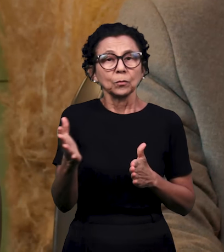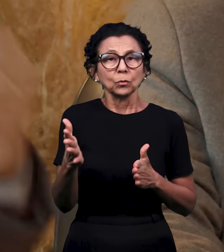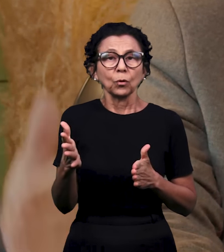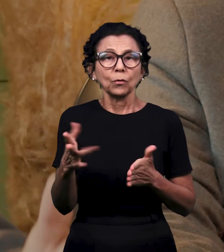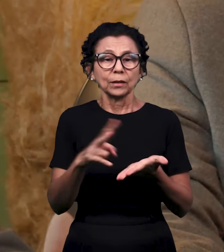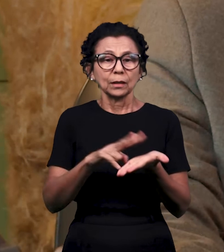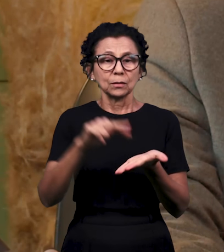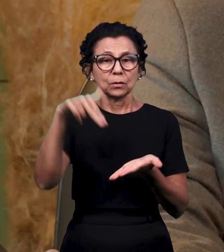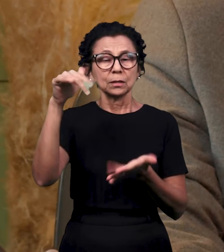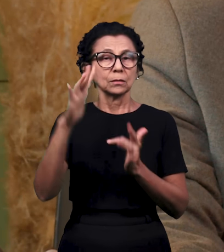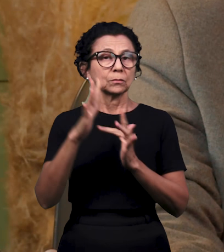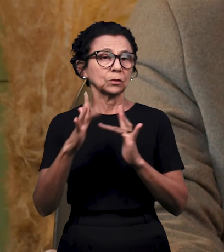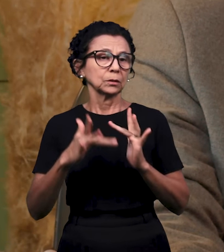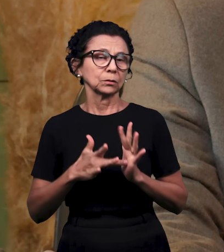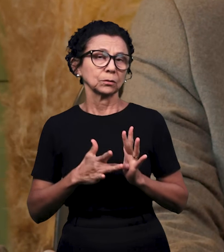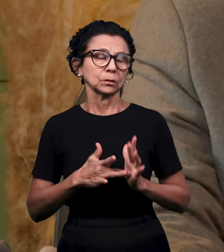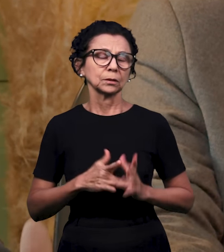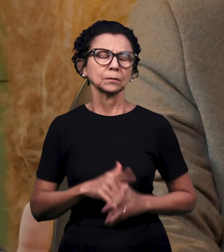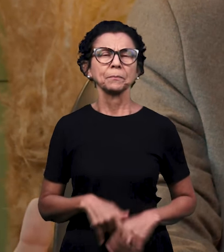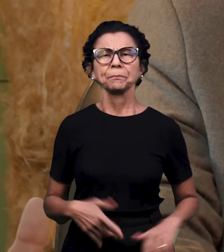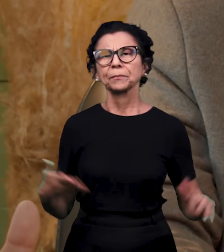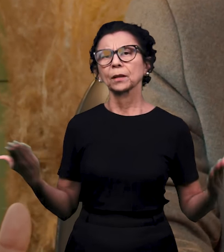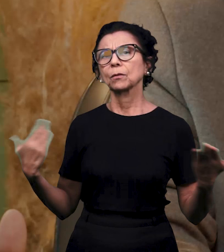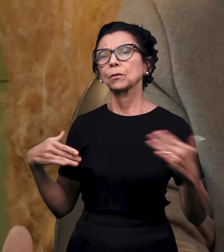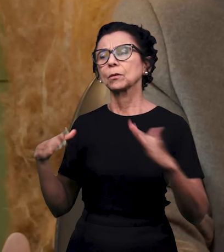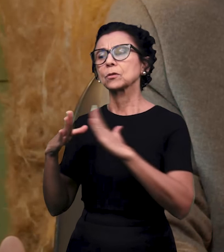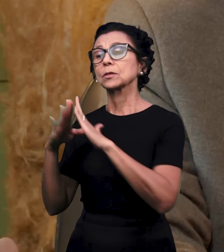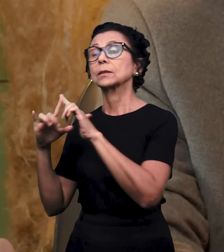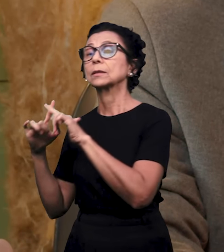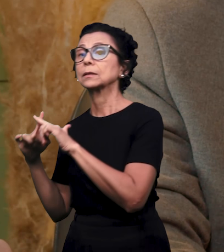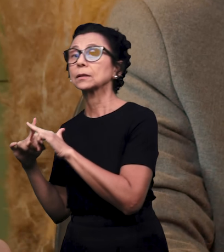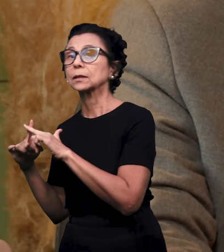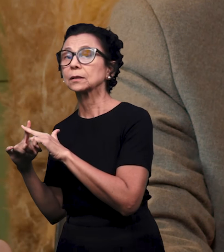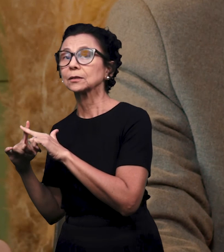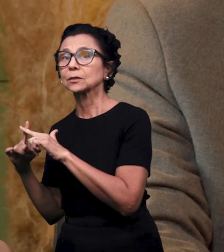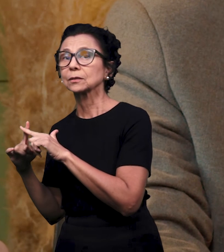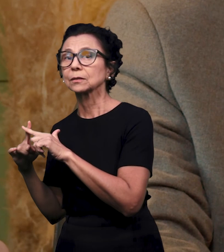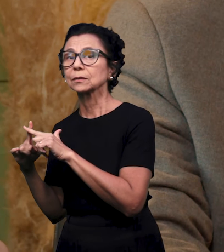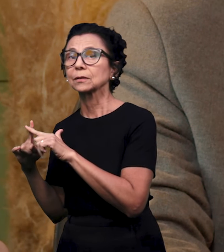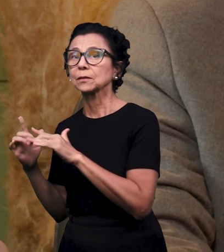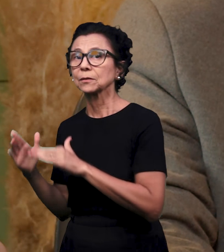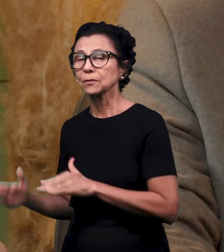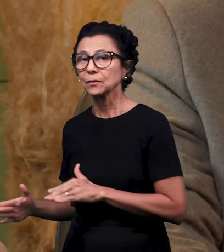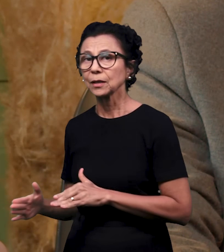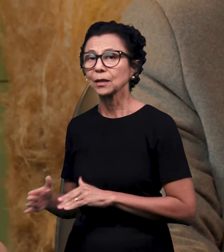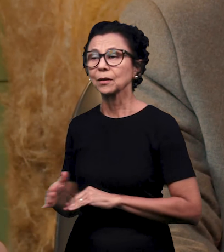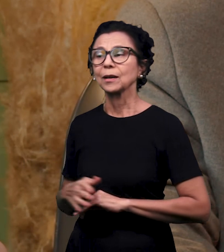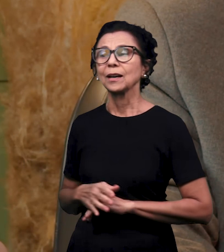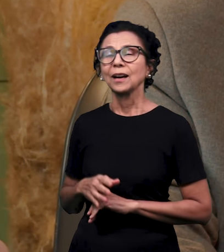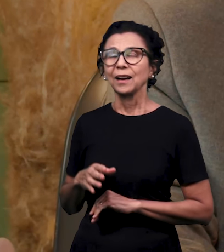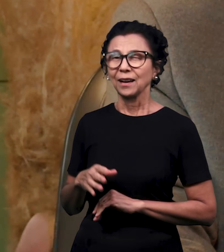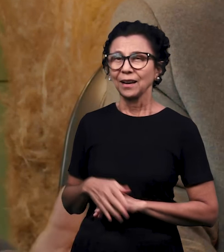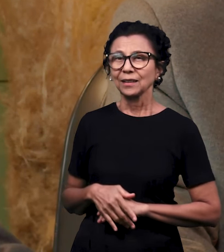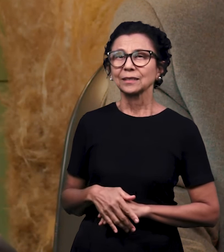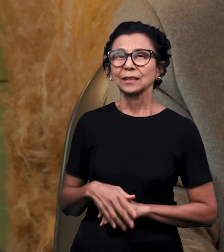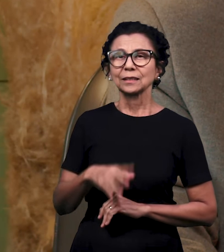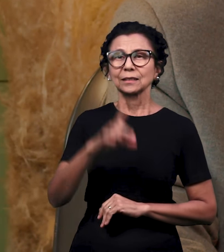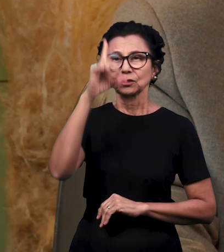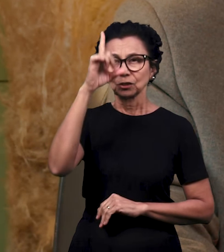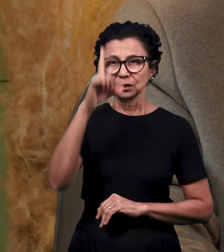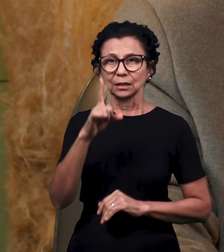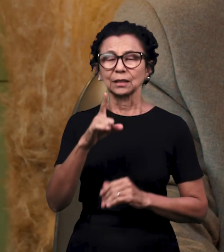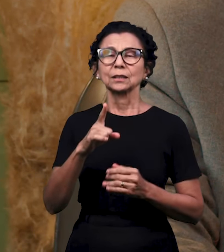a igreja hoje, ela vê que tem direito à ressurreição, porque